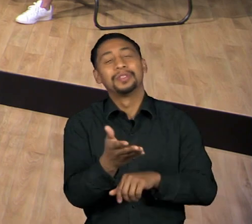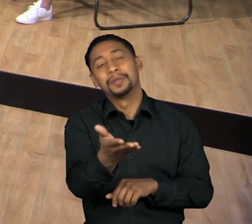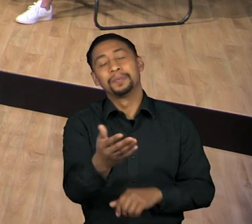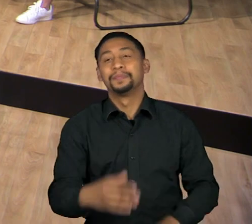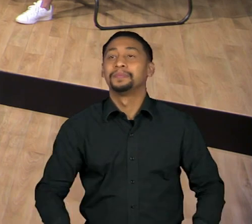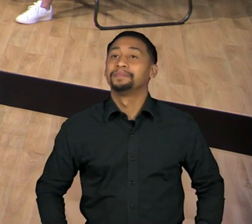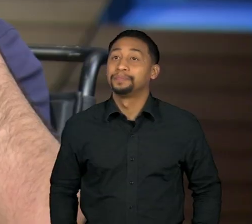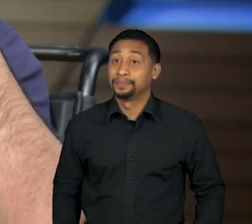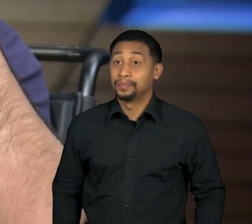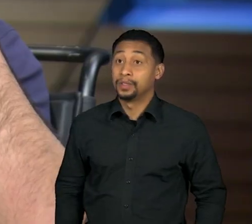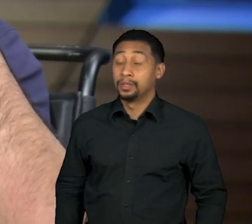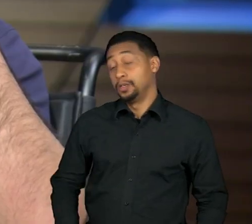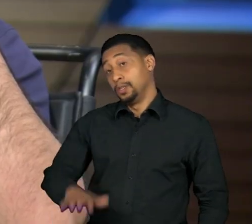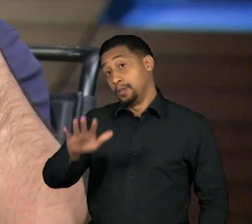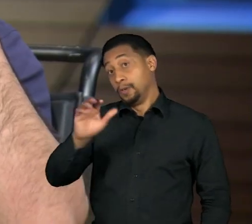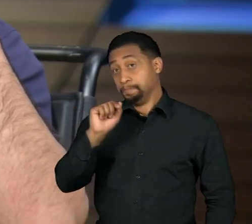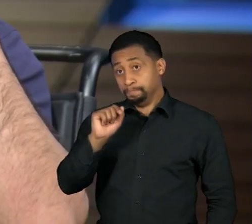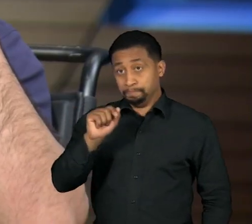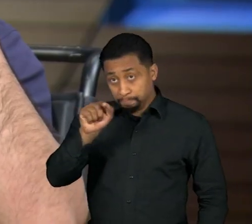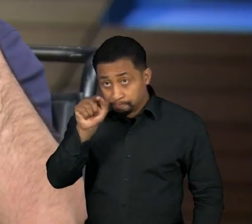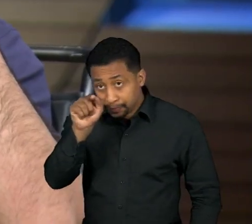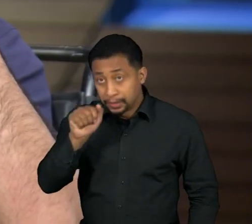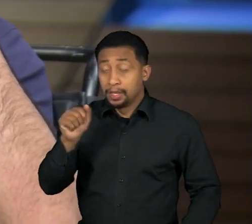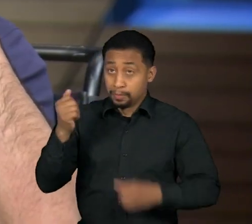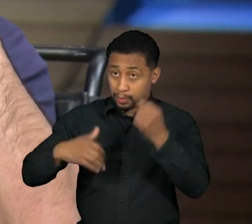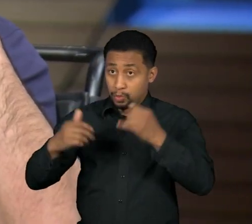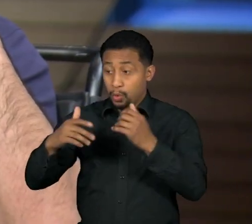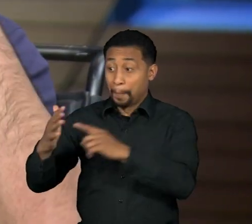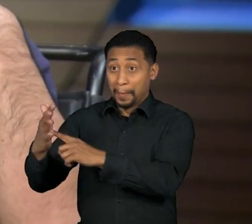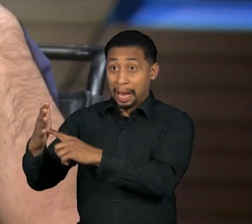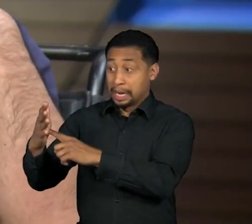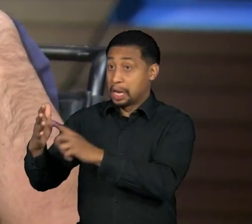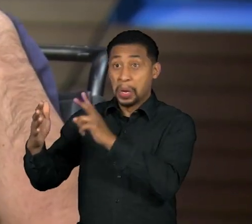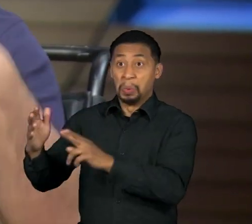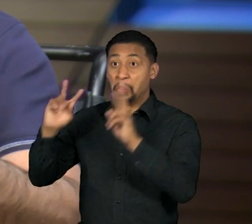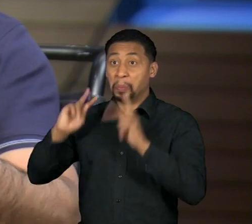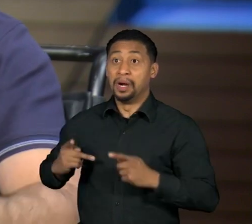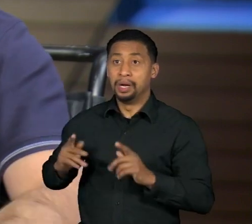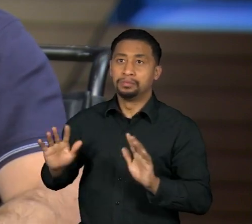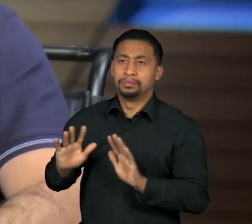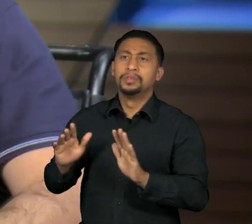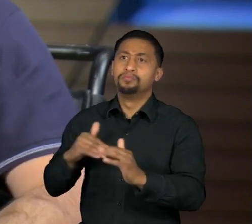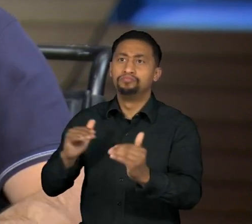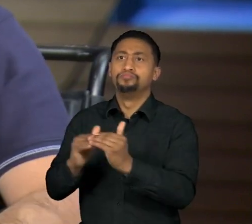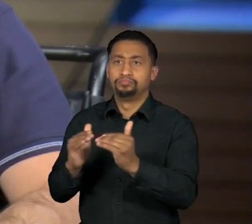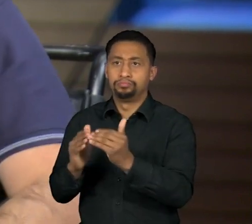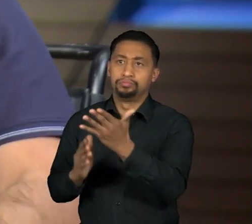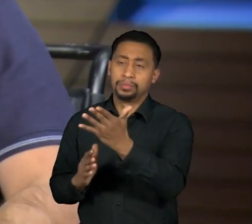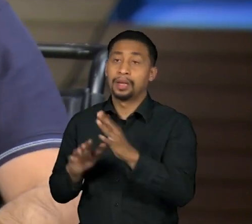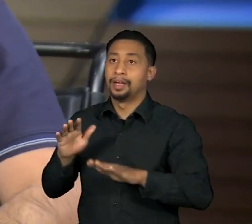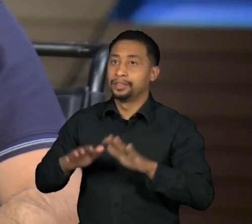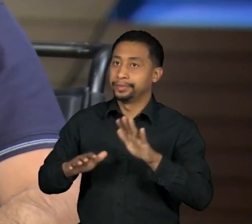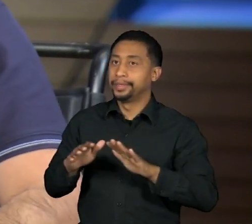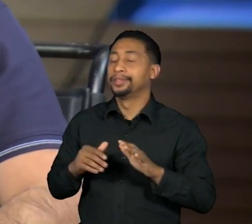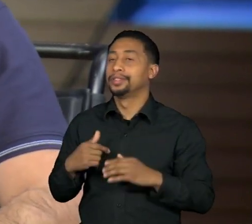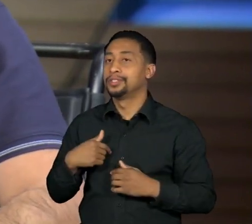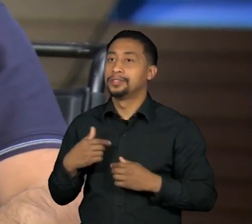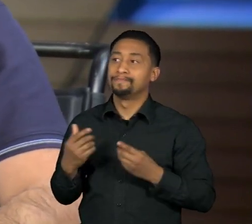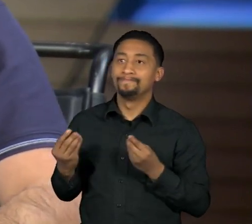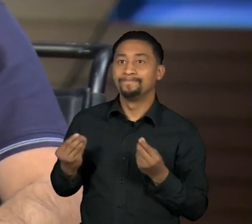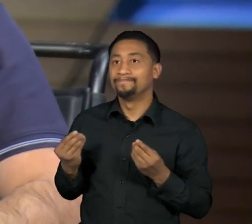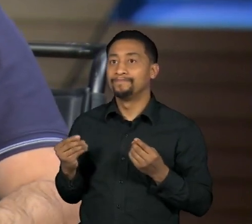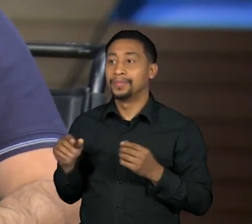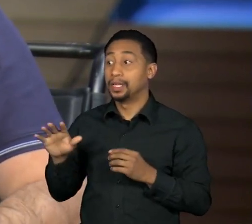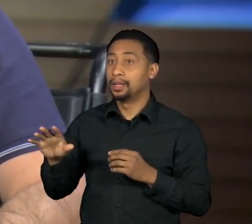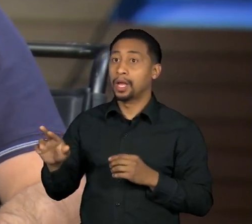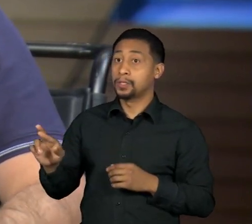que você tocou num ponto principal, não humanizar a máquina. Nós temos uma característica de sempre quando algo nos responde,